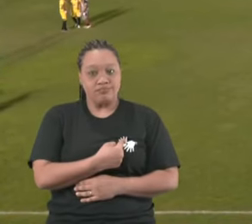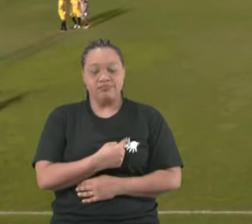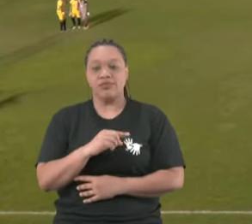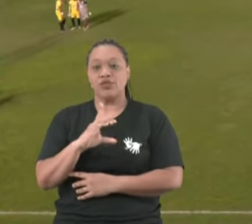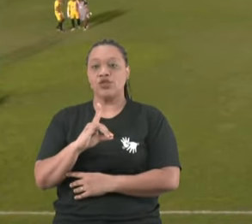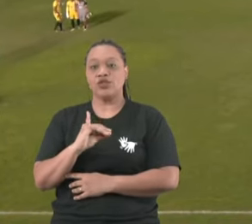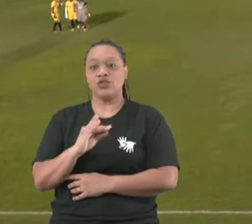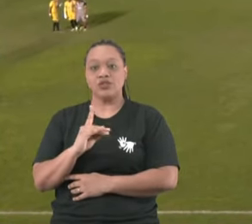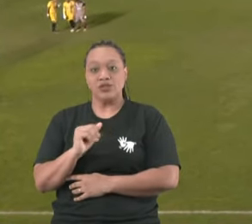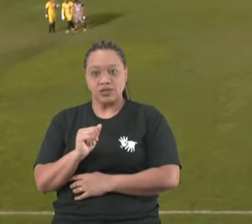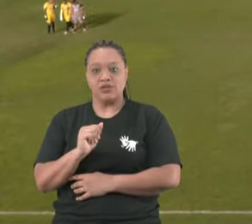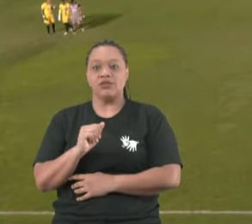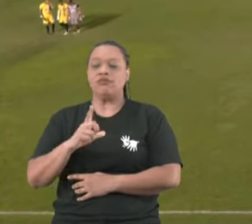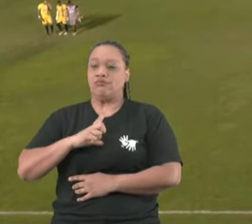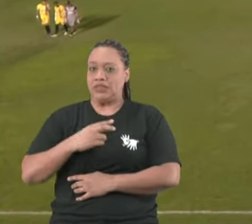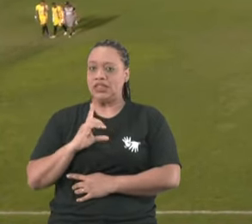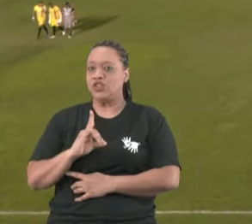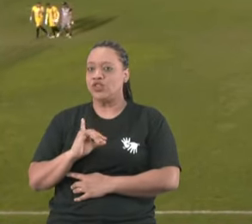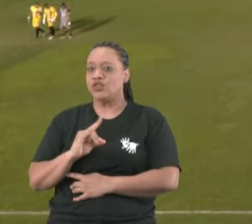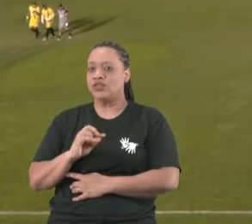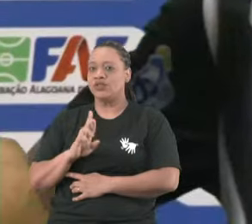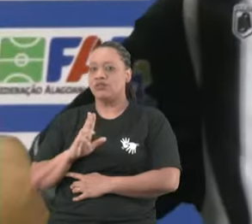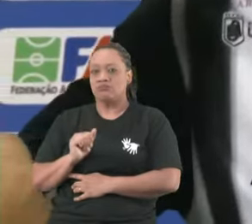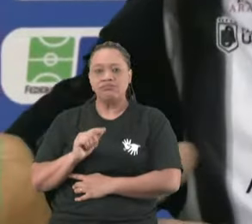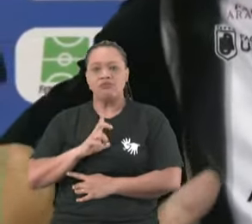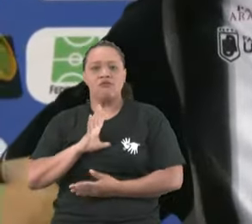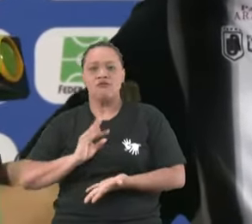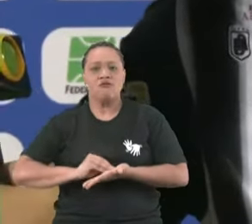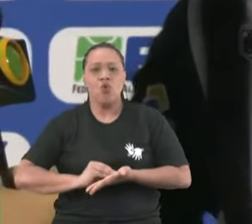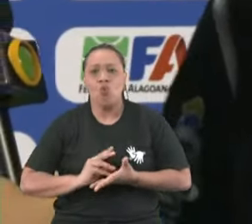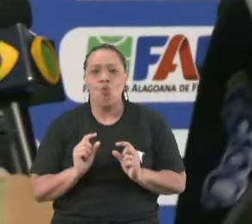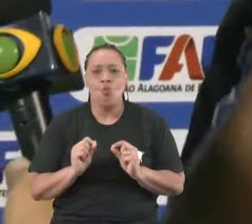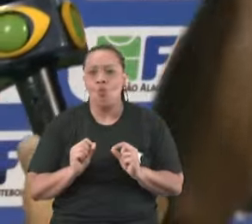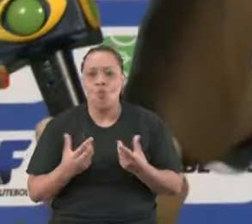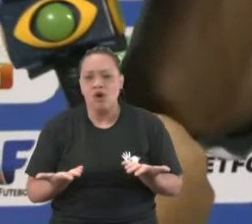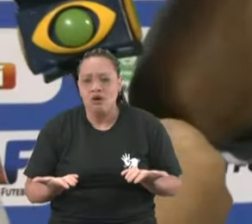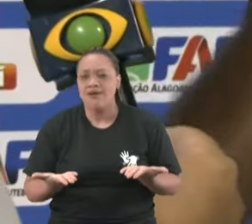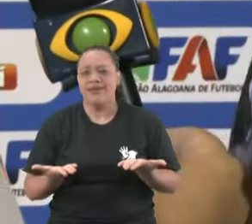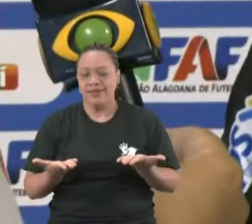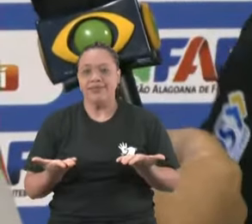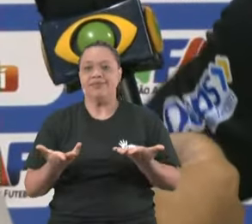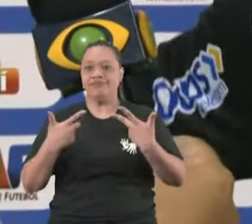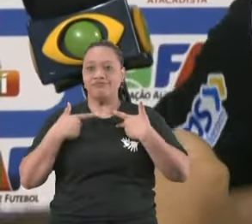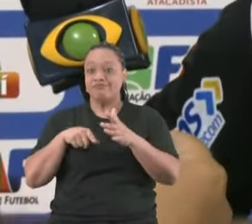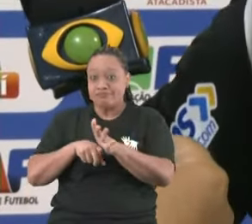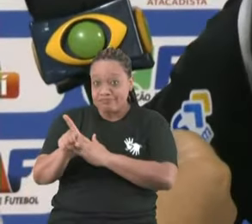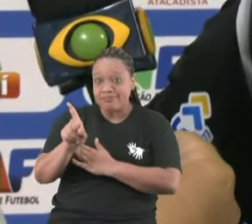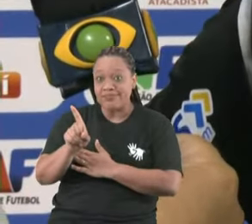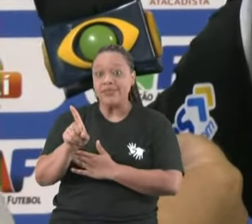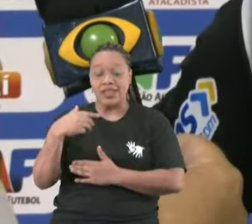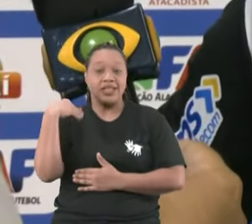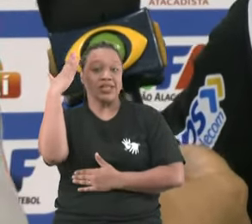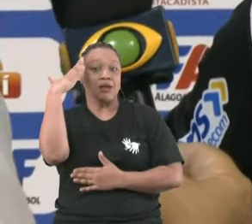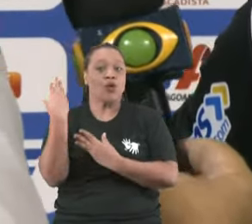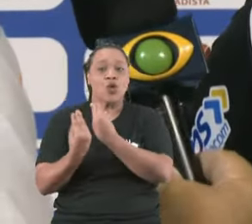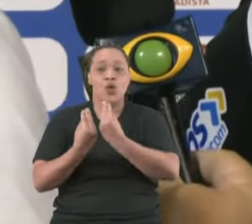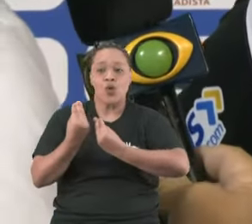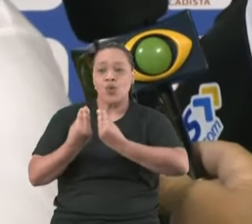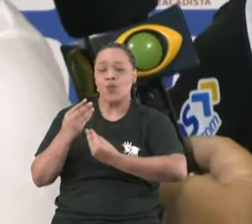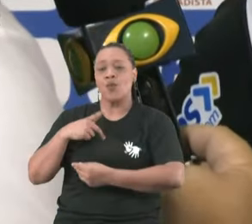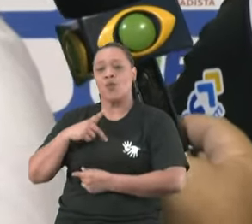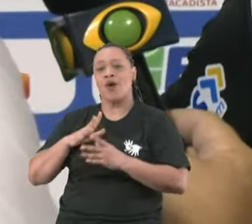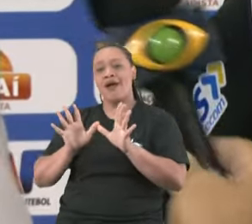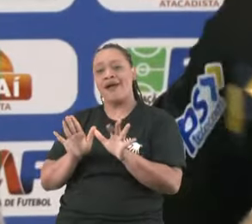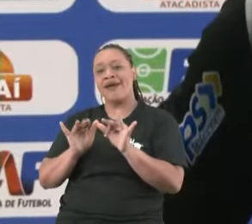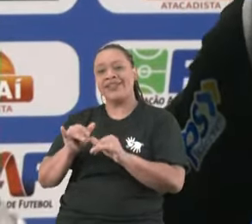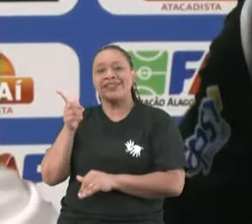aqui. Vamos ver se... Didira, faltou o quê? Eu perguntei isso para o Anselmo, vou perguntar para você. Para o Asa sair com um resultado melhor nesse